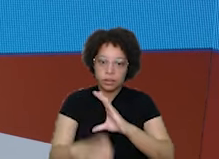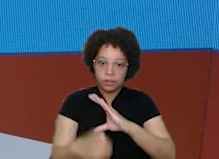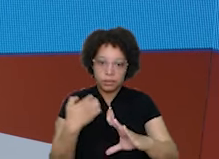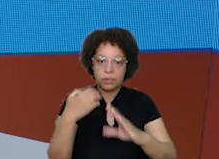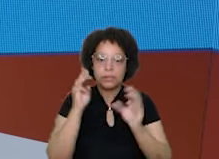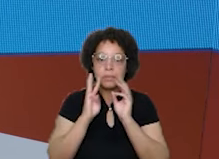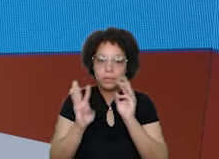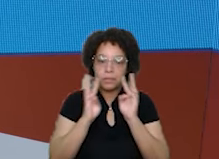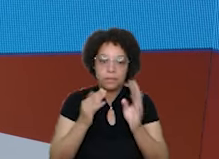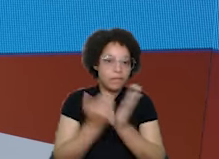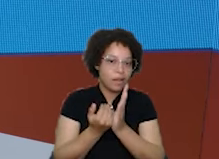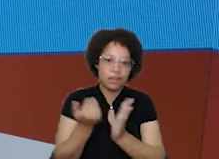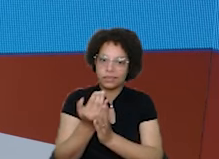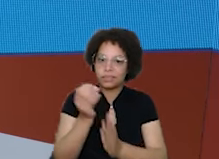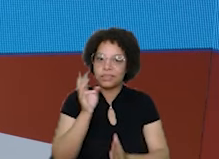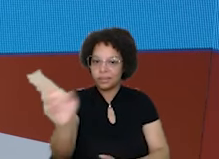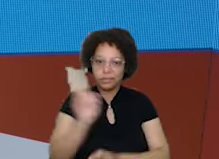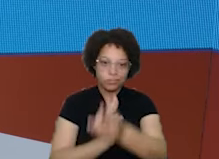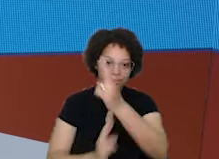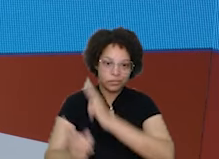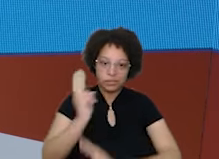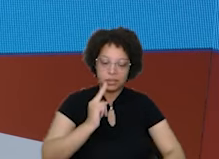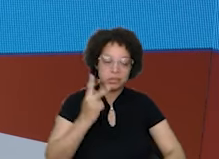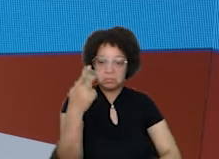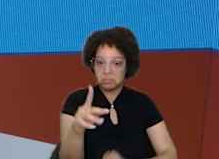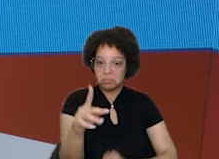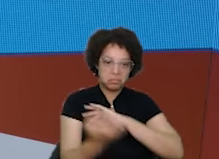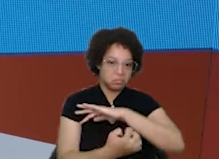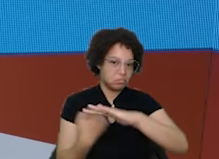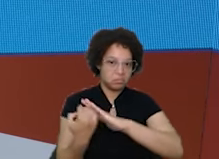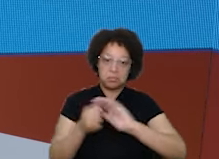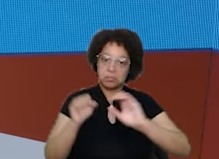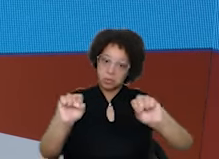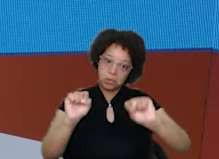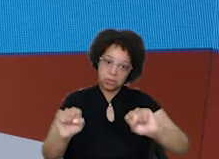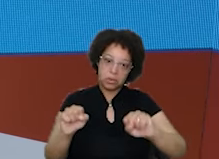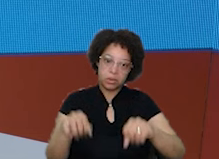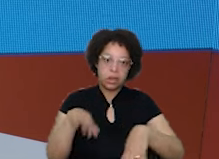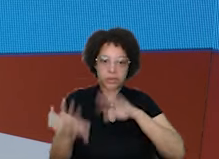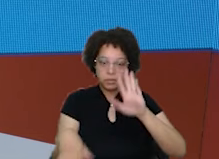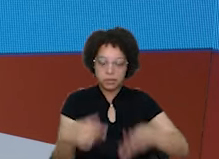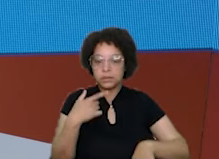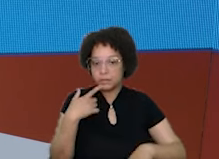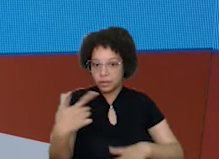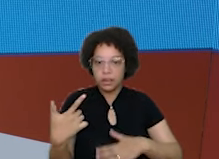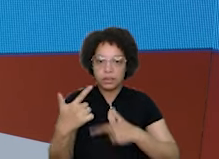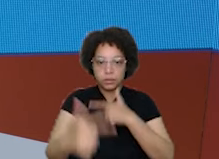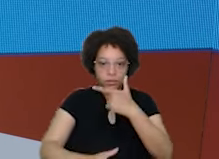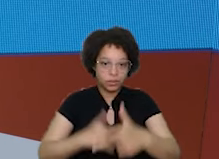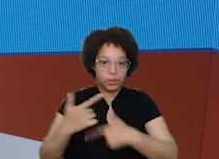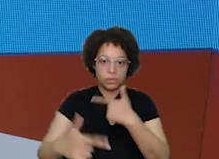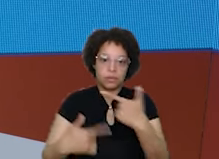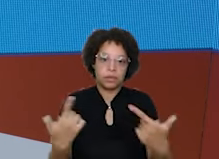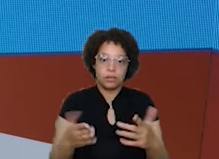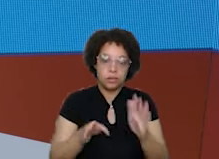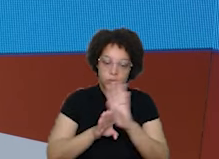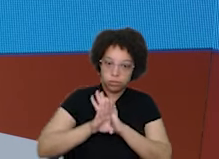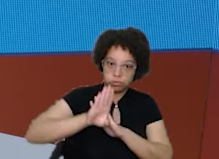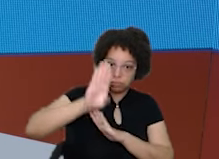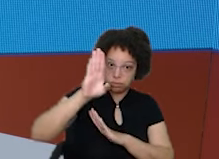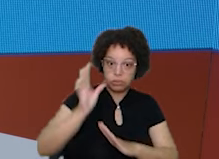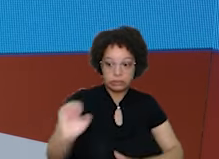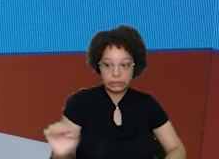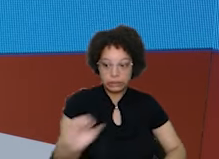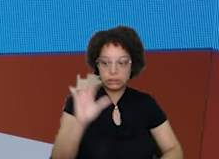de resposta depende o seu negócio quando a gente tá falando de um serviço por exemplo de alto valor agregado